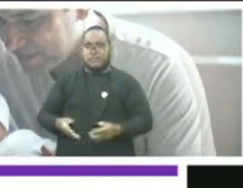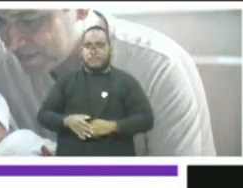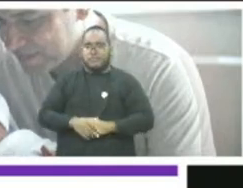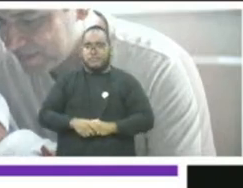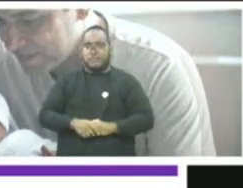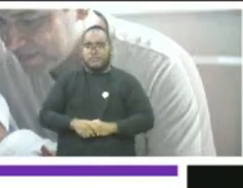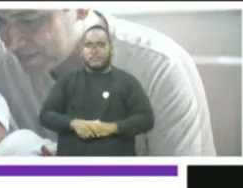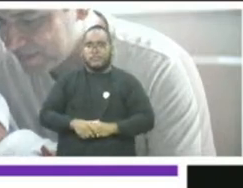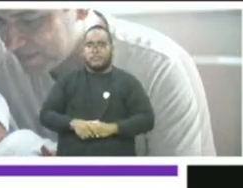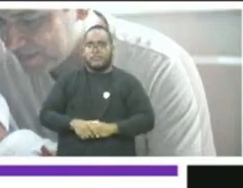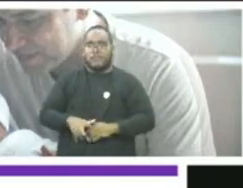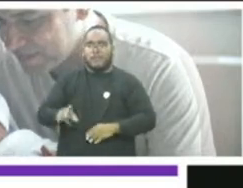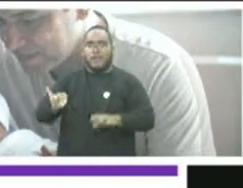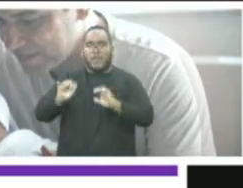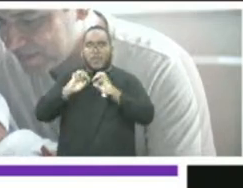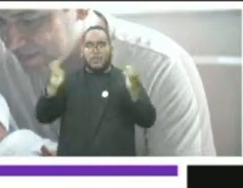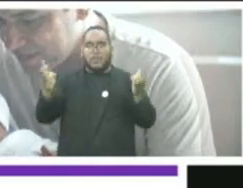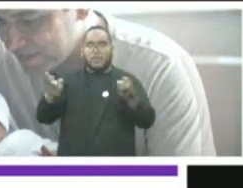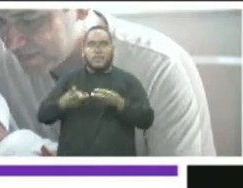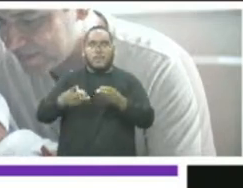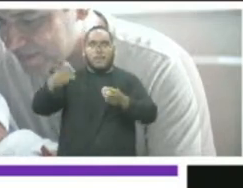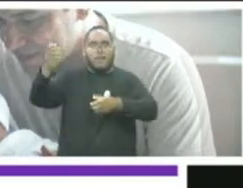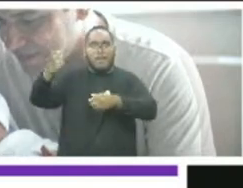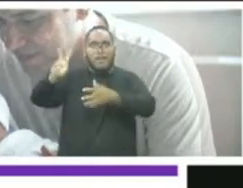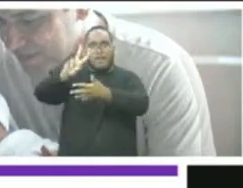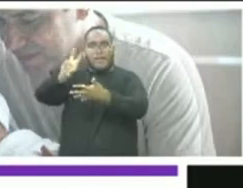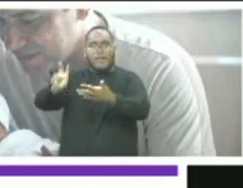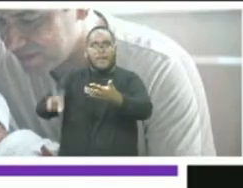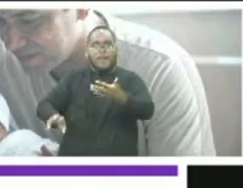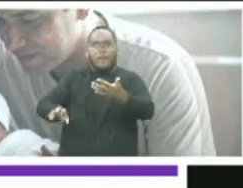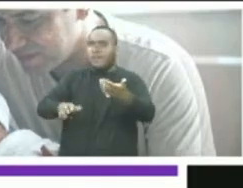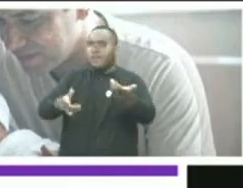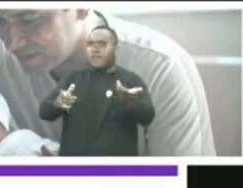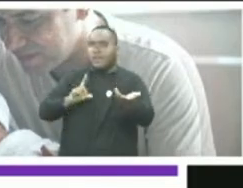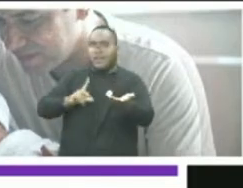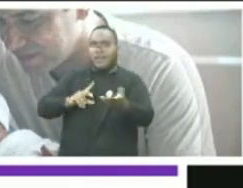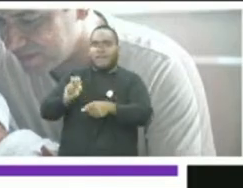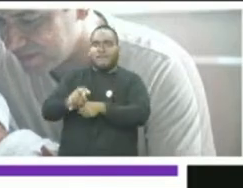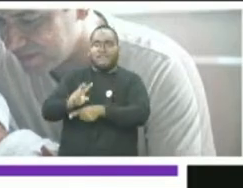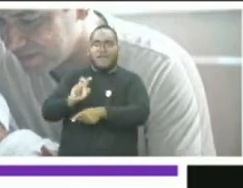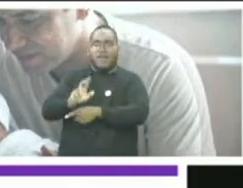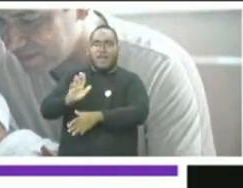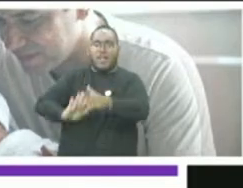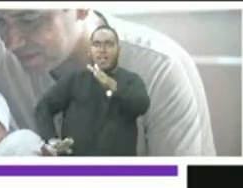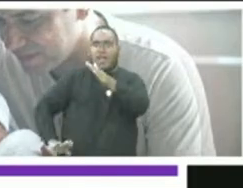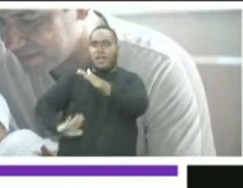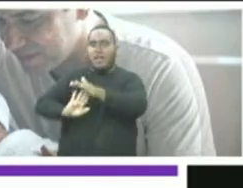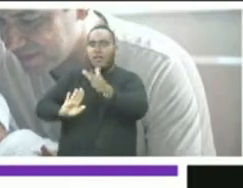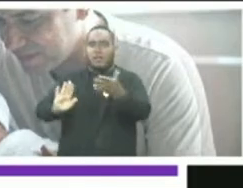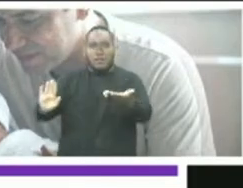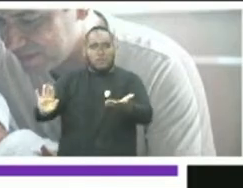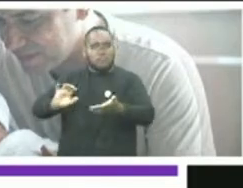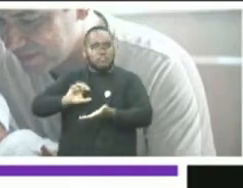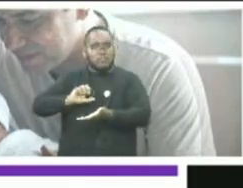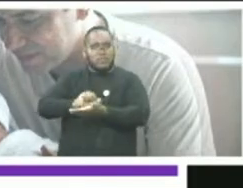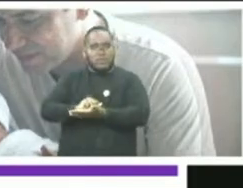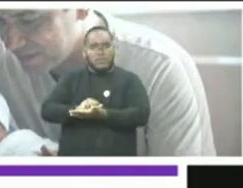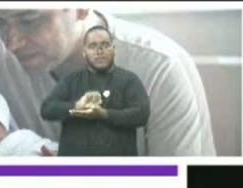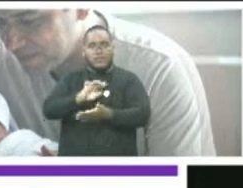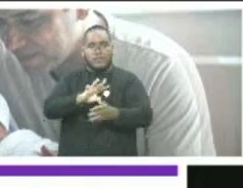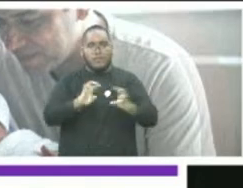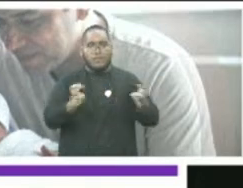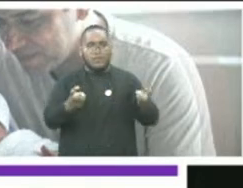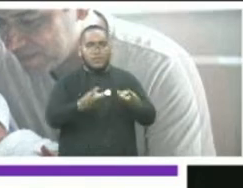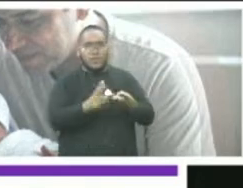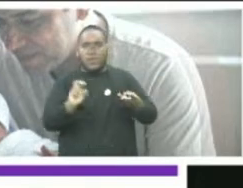os temas aqui, que tem vagas limitadas. Então, vocês podem se inscrever só para os workshops, ou só para o congresso,